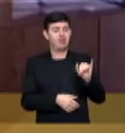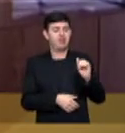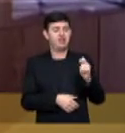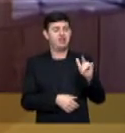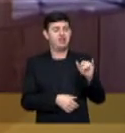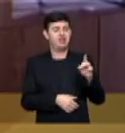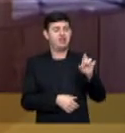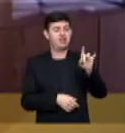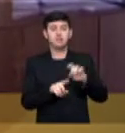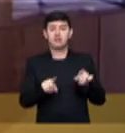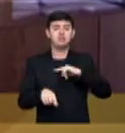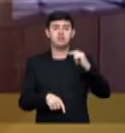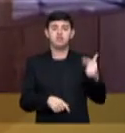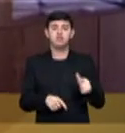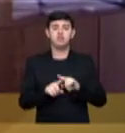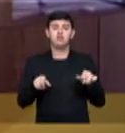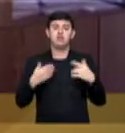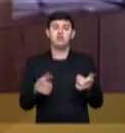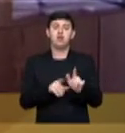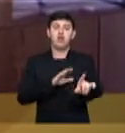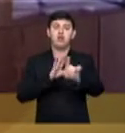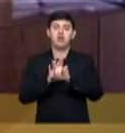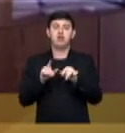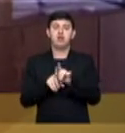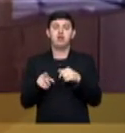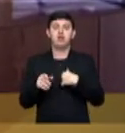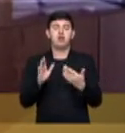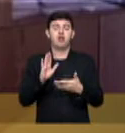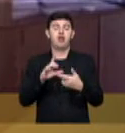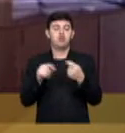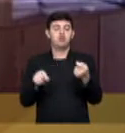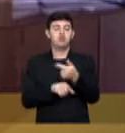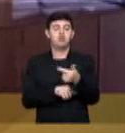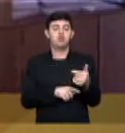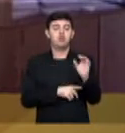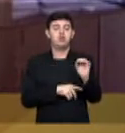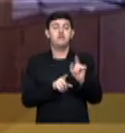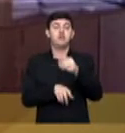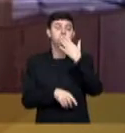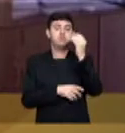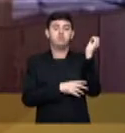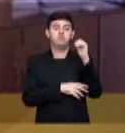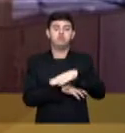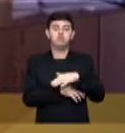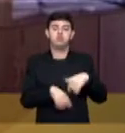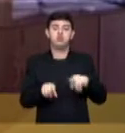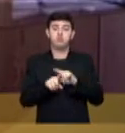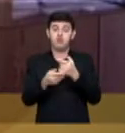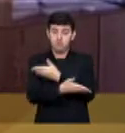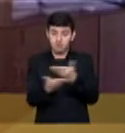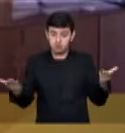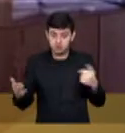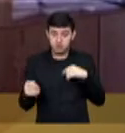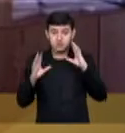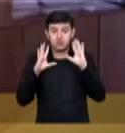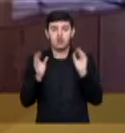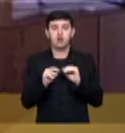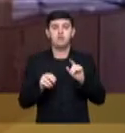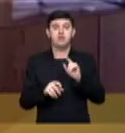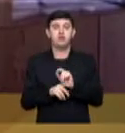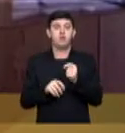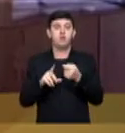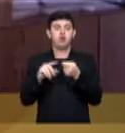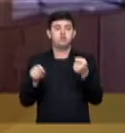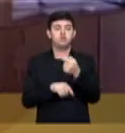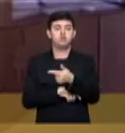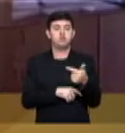artigo 220. Que no artigo 220 da Constituição Federal, como Vossa Excelência sabe muito melhor do que todos, é um capítulo